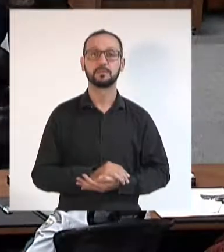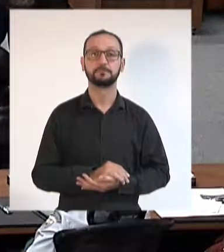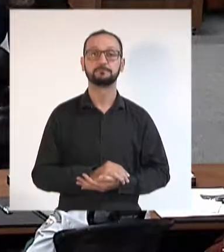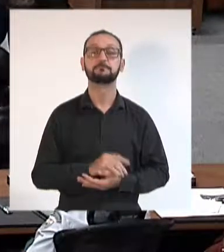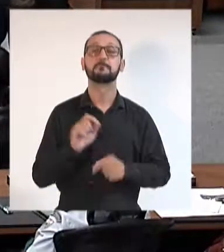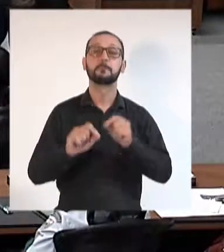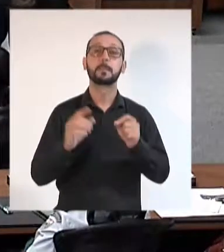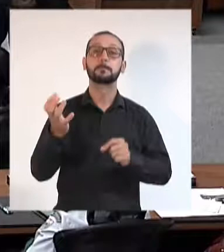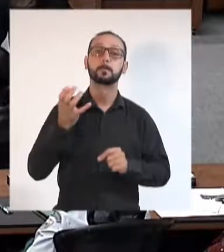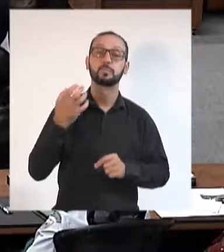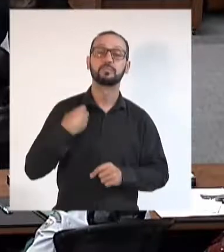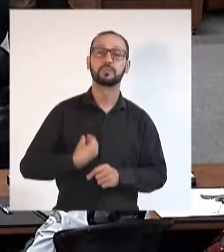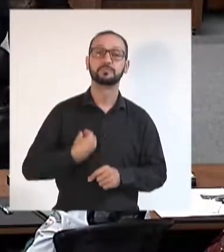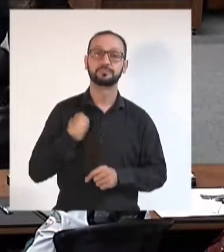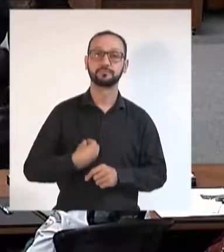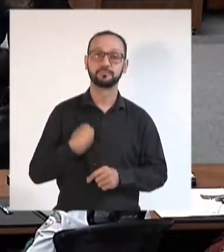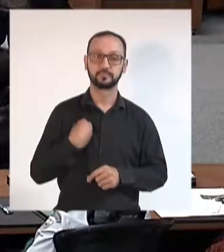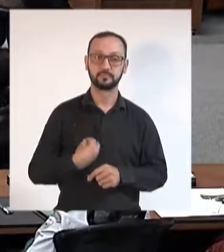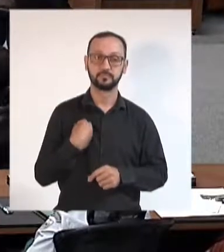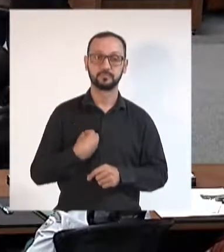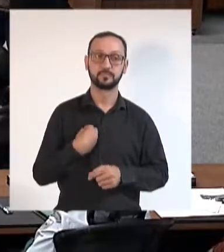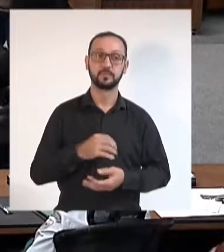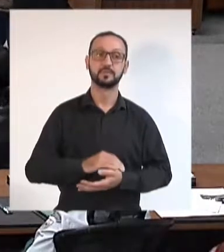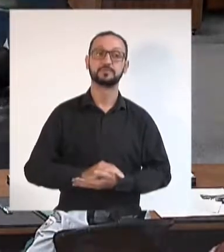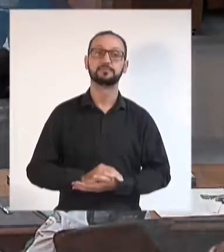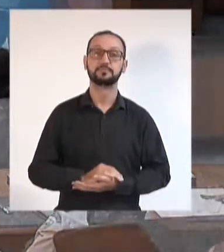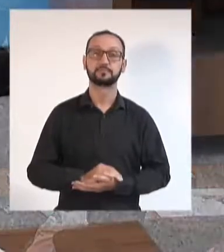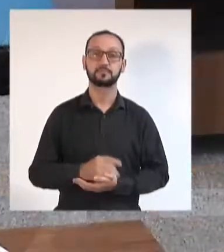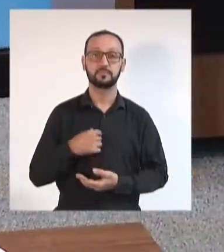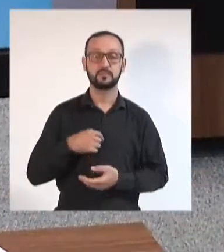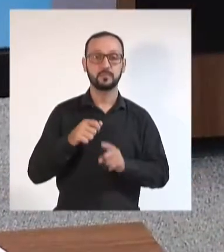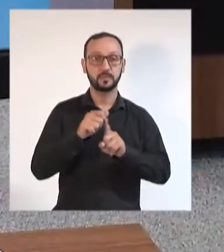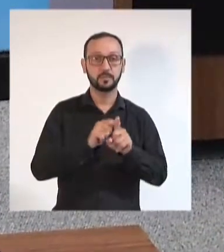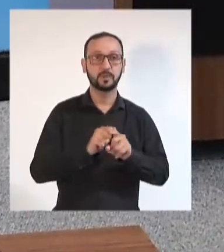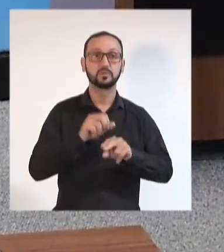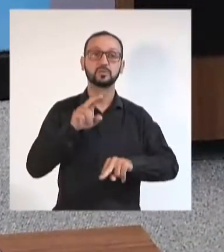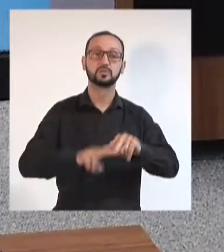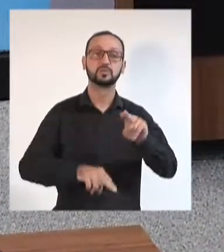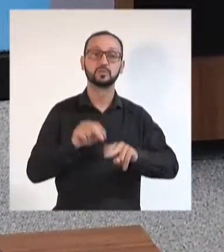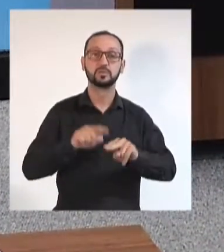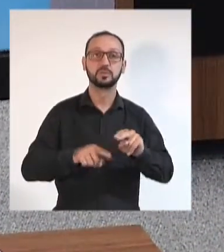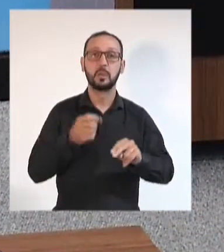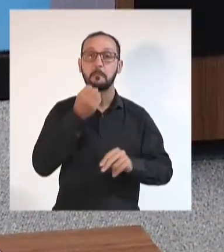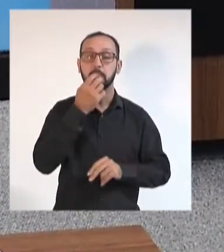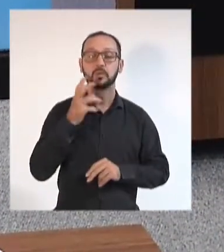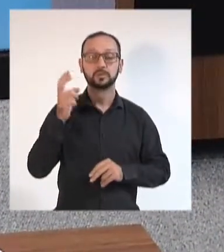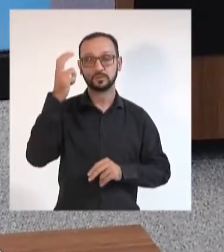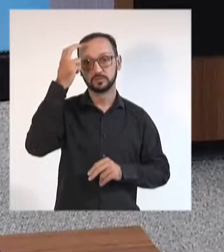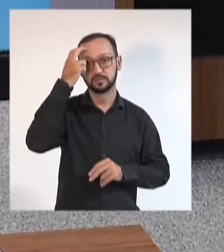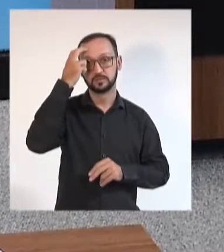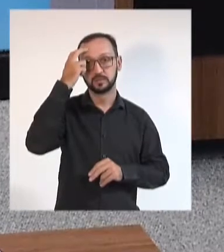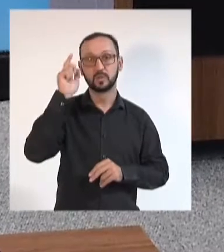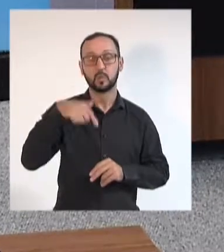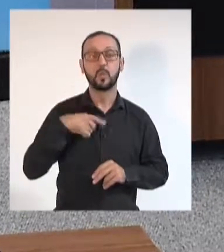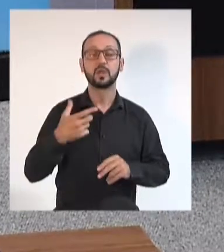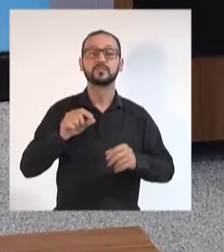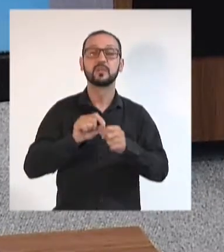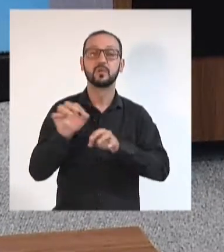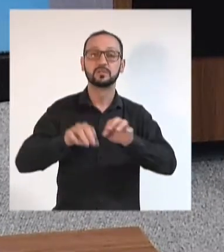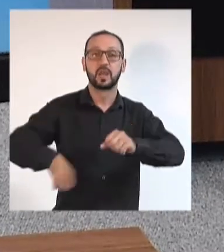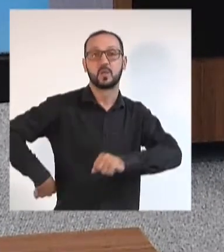assim, quem quiser participar da roda. Nós estamos no mês de junho, o que é bonito da nossa cultura não é a